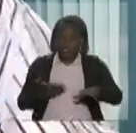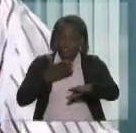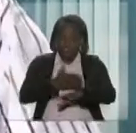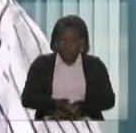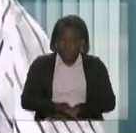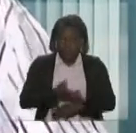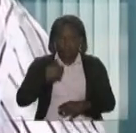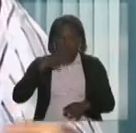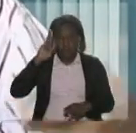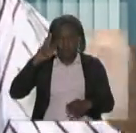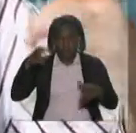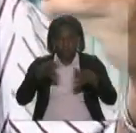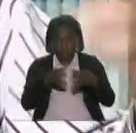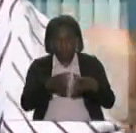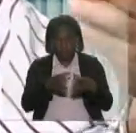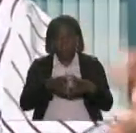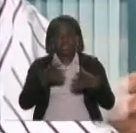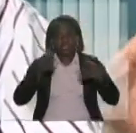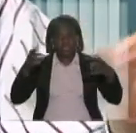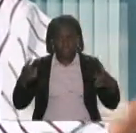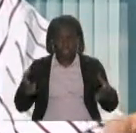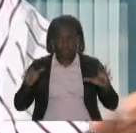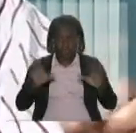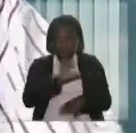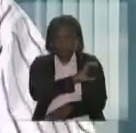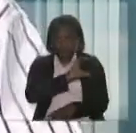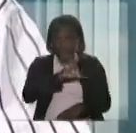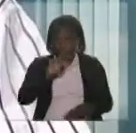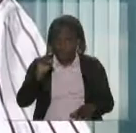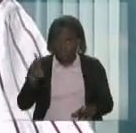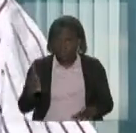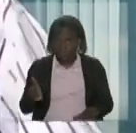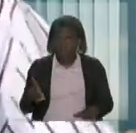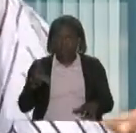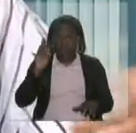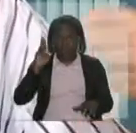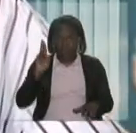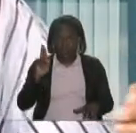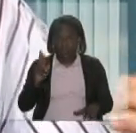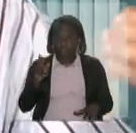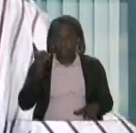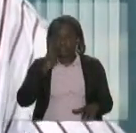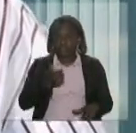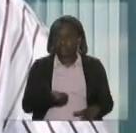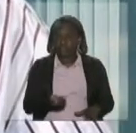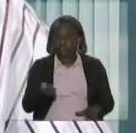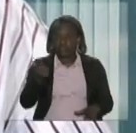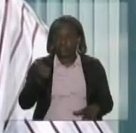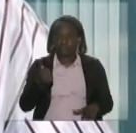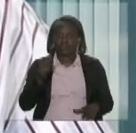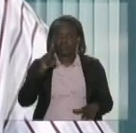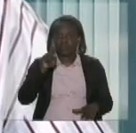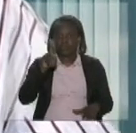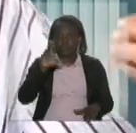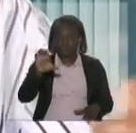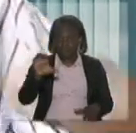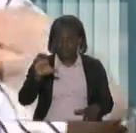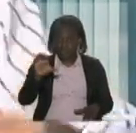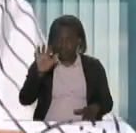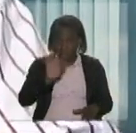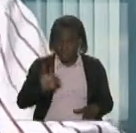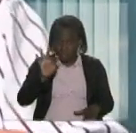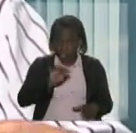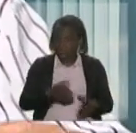eu coordenava a equipe grande mas o coordenador desse projeto ele ganha uma bolsa da puc por